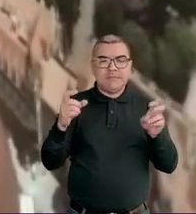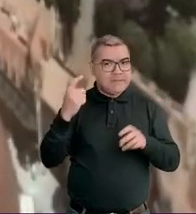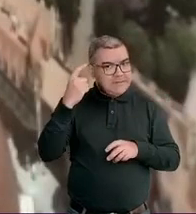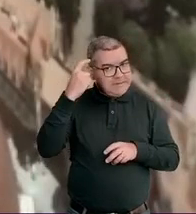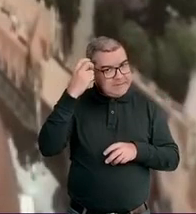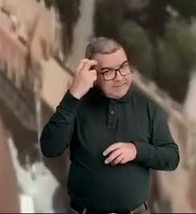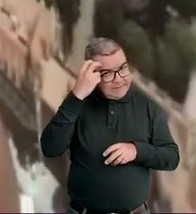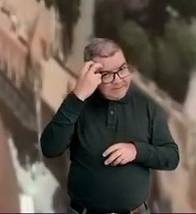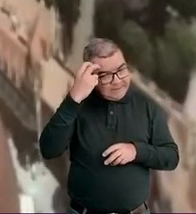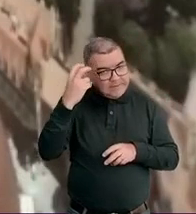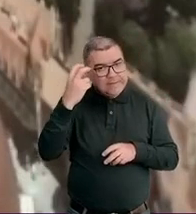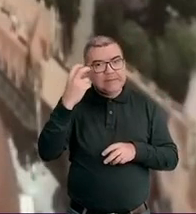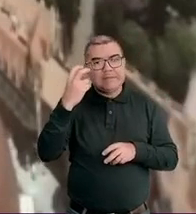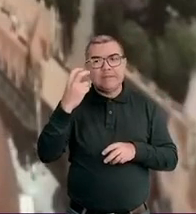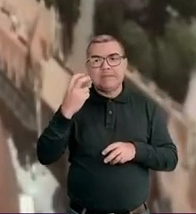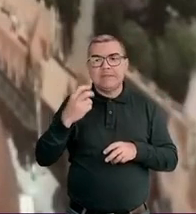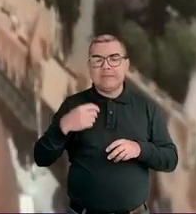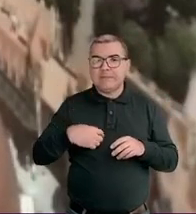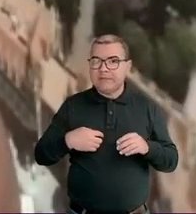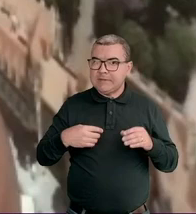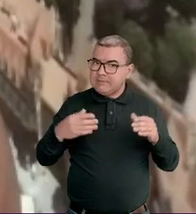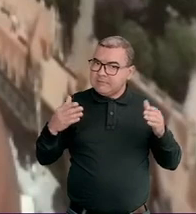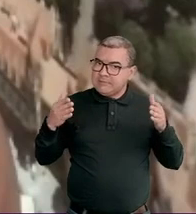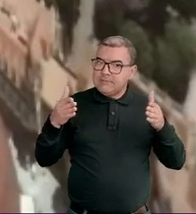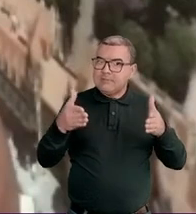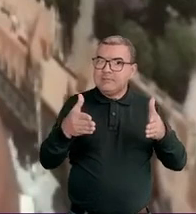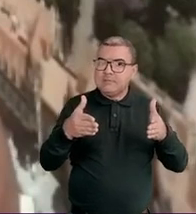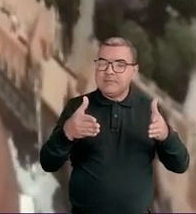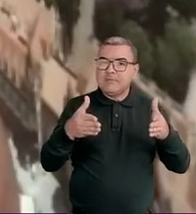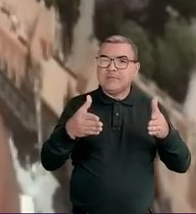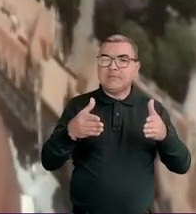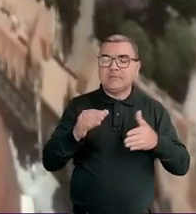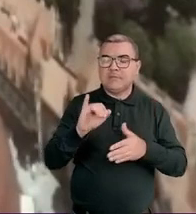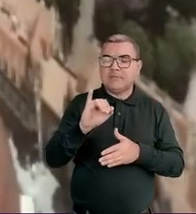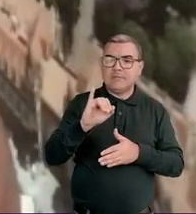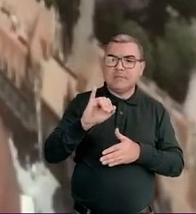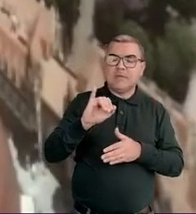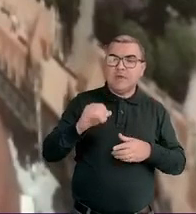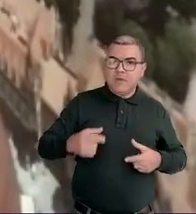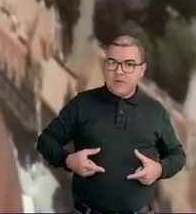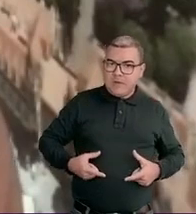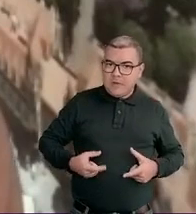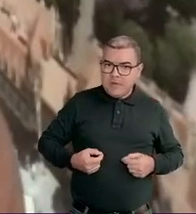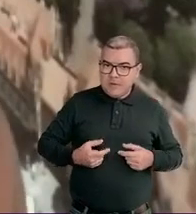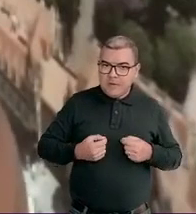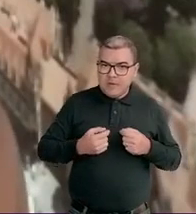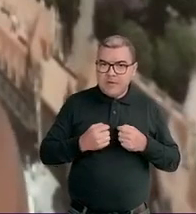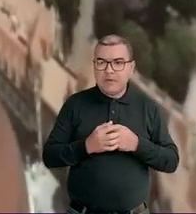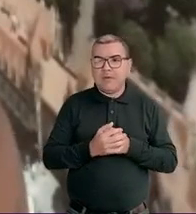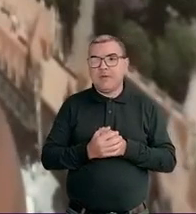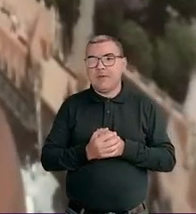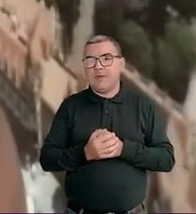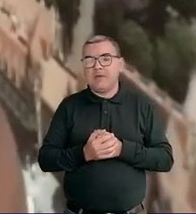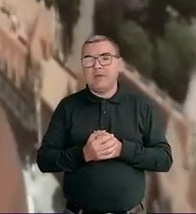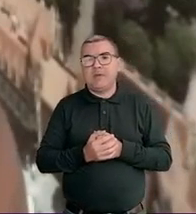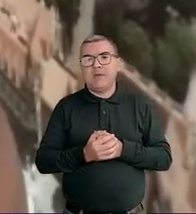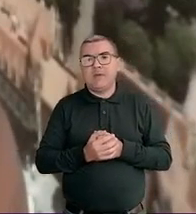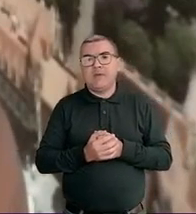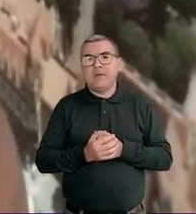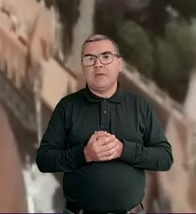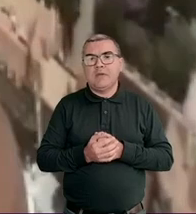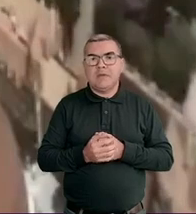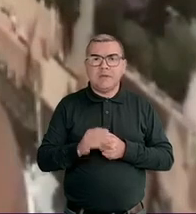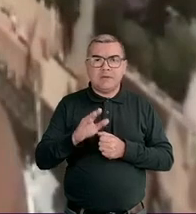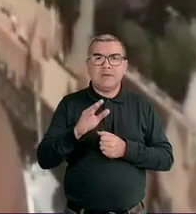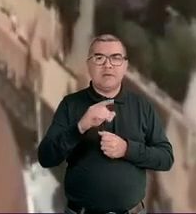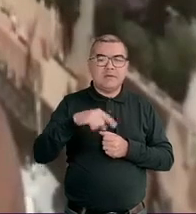inteligente de abordagem imunológica no tratamento do câncer, que, como na maioria das